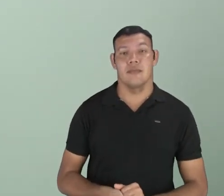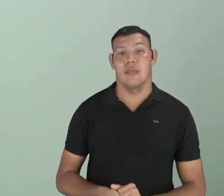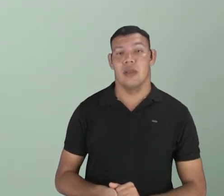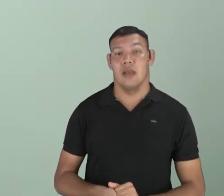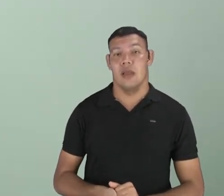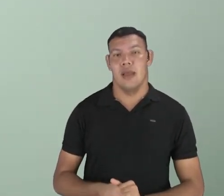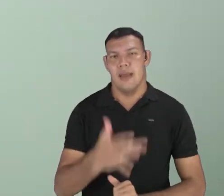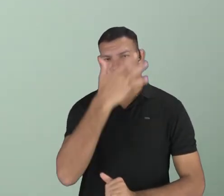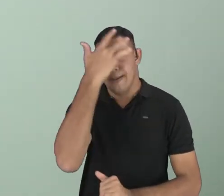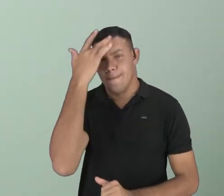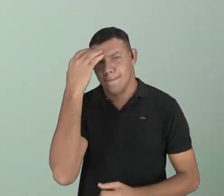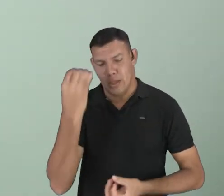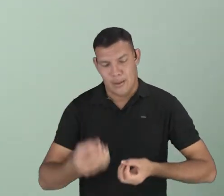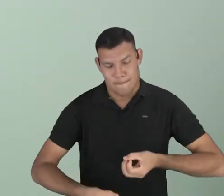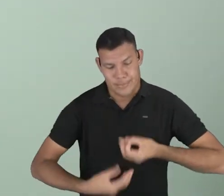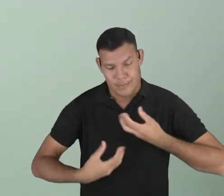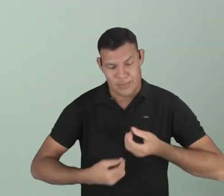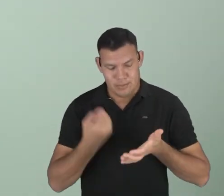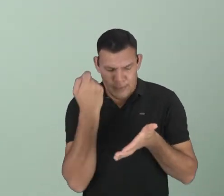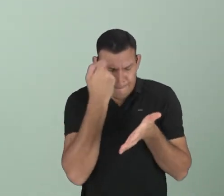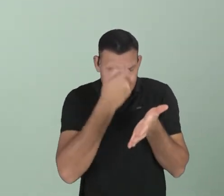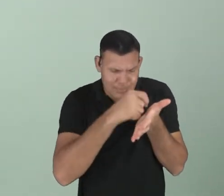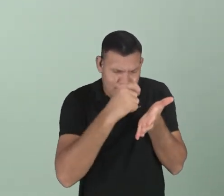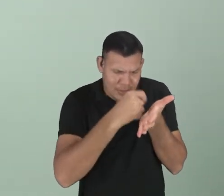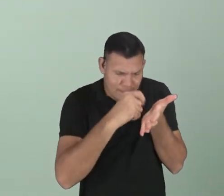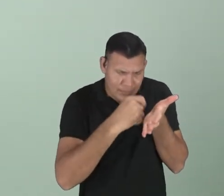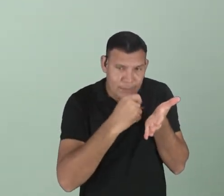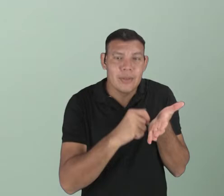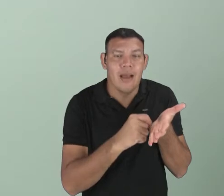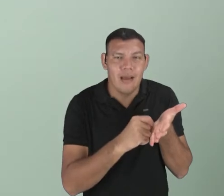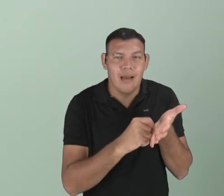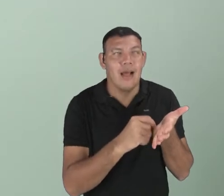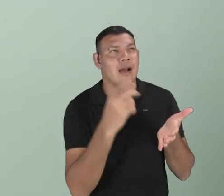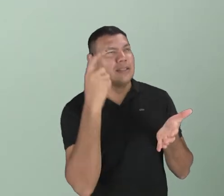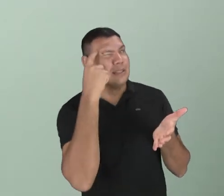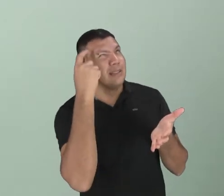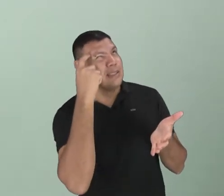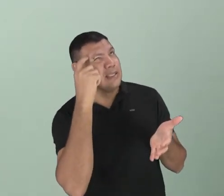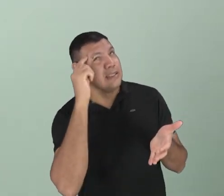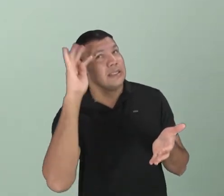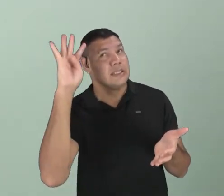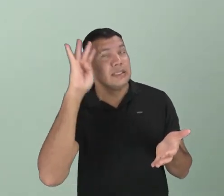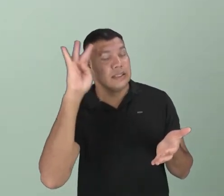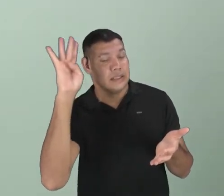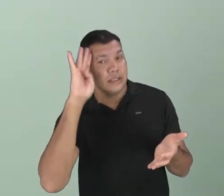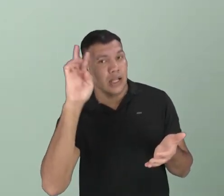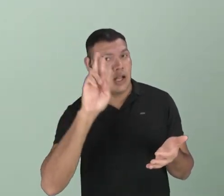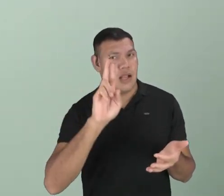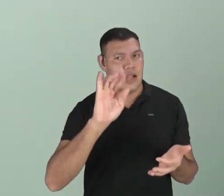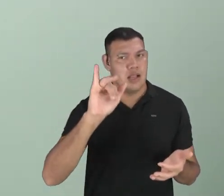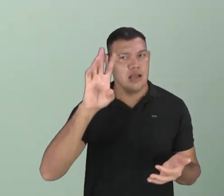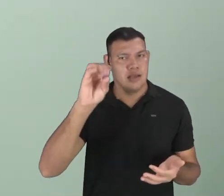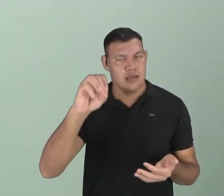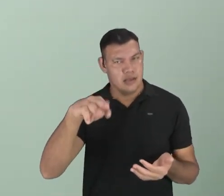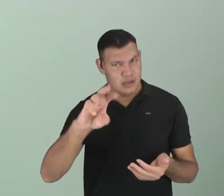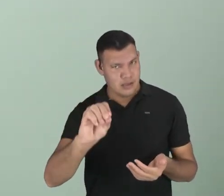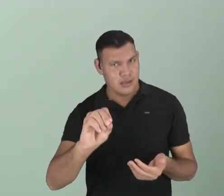mensagem. Quando o poeta ou quando o escritor ele vai trabalhar as rimas,